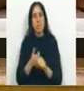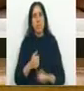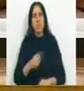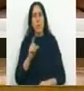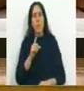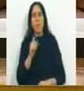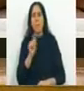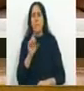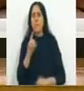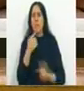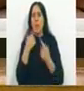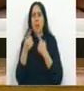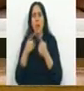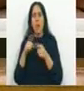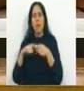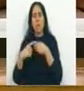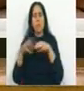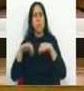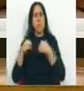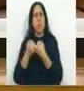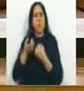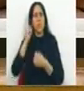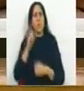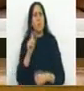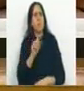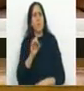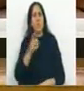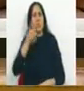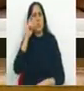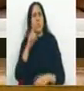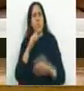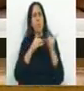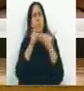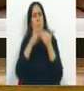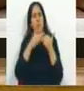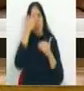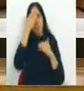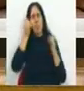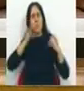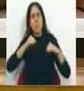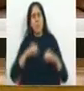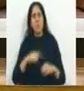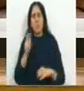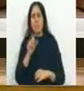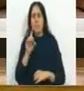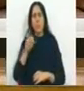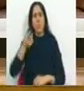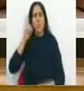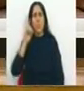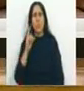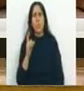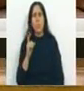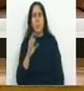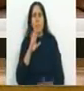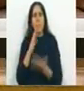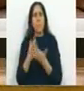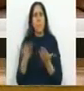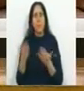para dialogar em concertação social. Não é 6 meses para construir consensos. Não é 6 meses